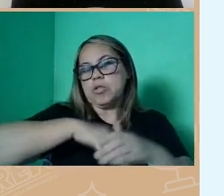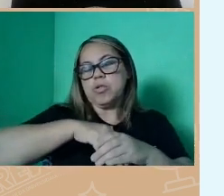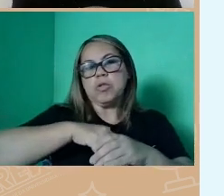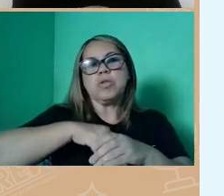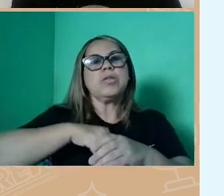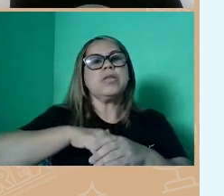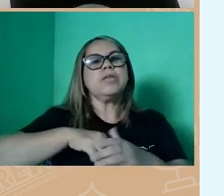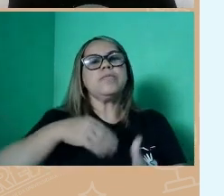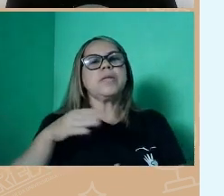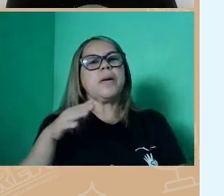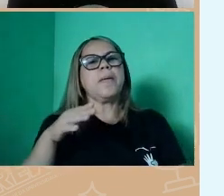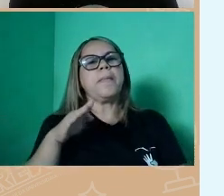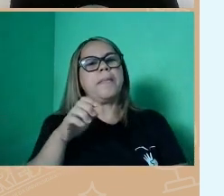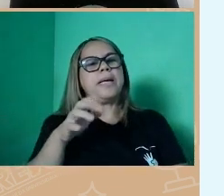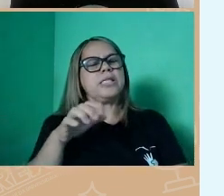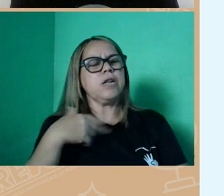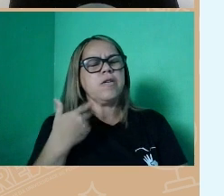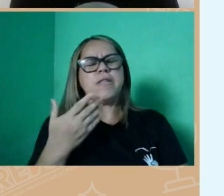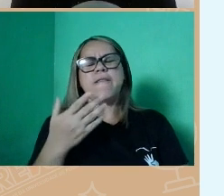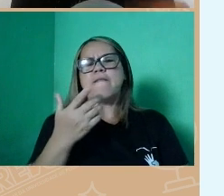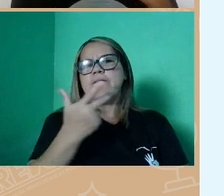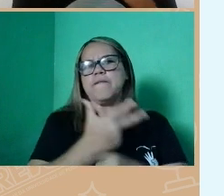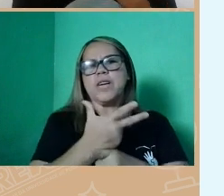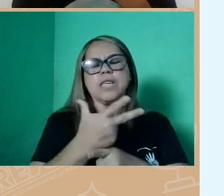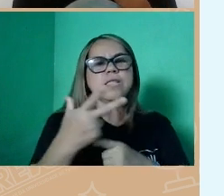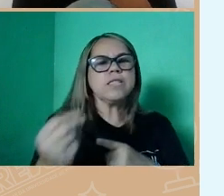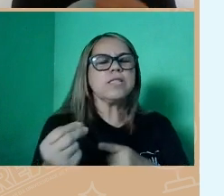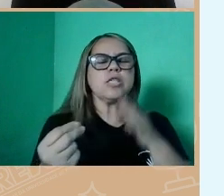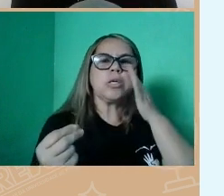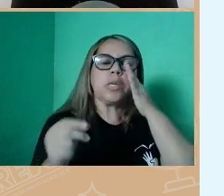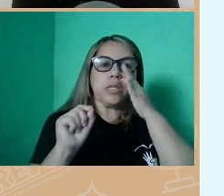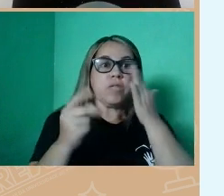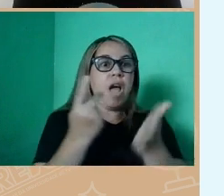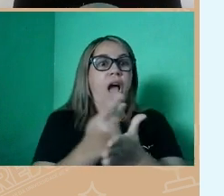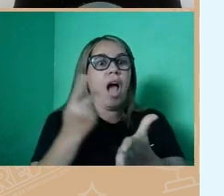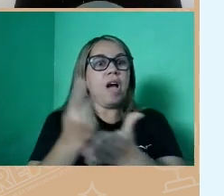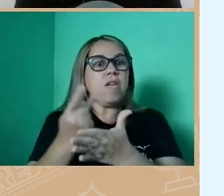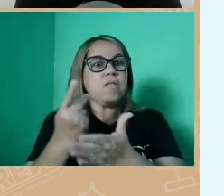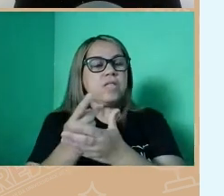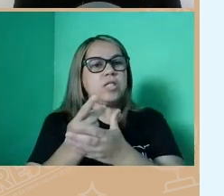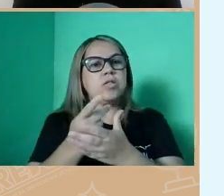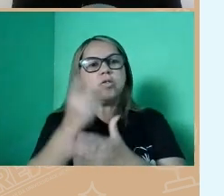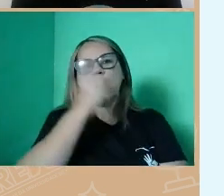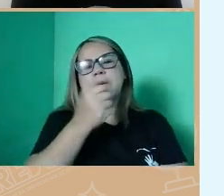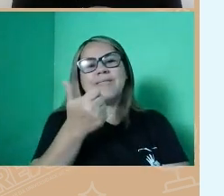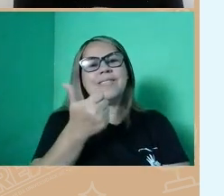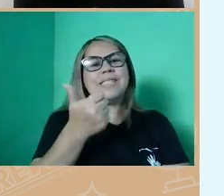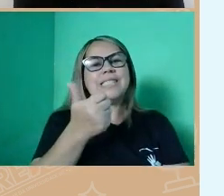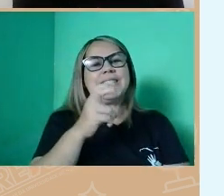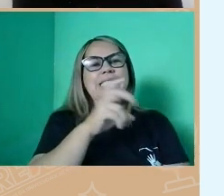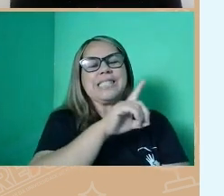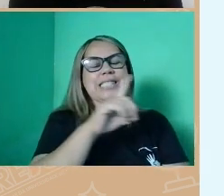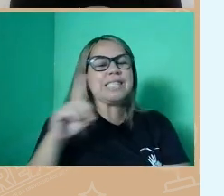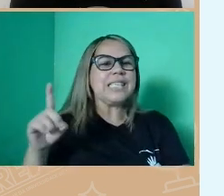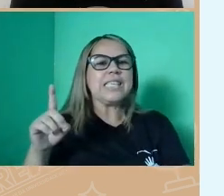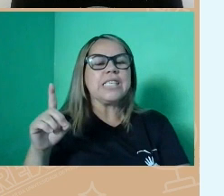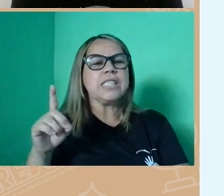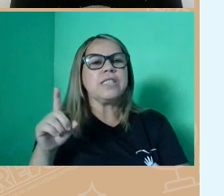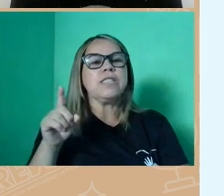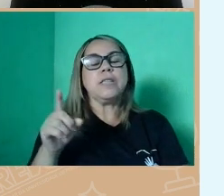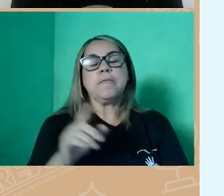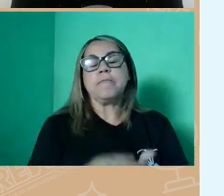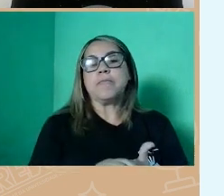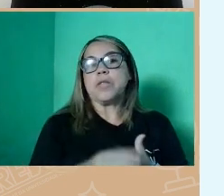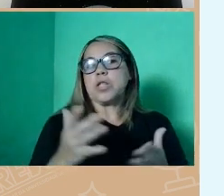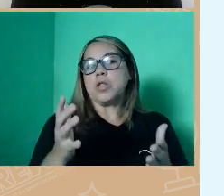venceu pela estreia do campeonato espanhol. A partida ocorreu no domingo, dia 15, no Camp Nou. O